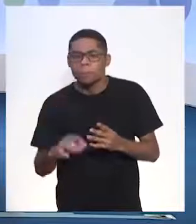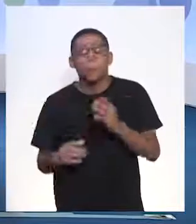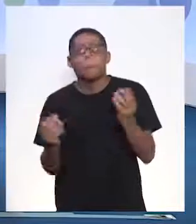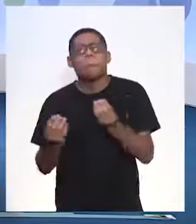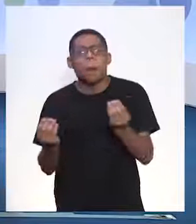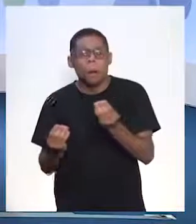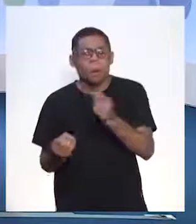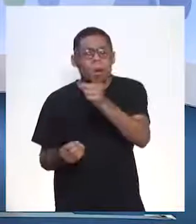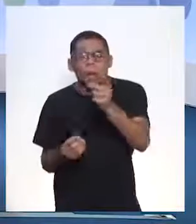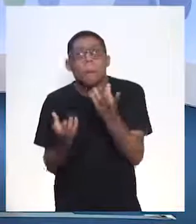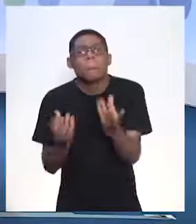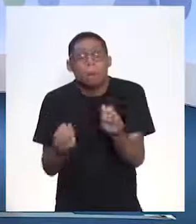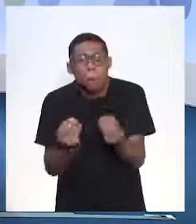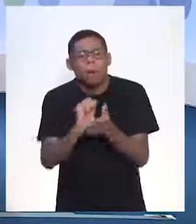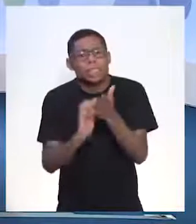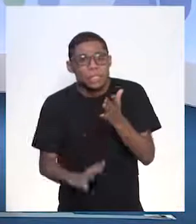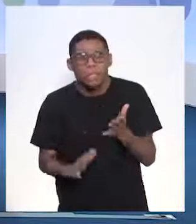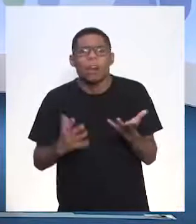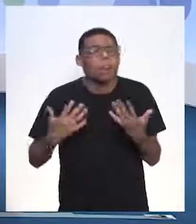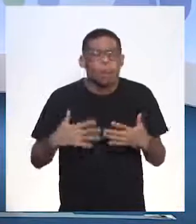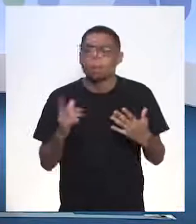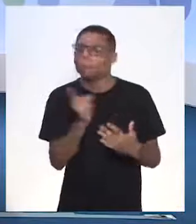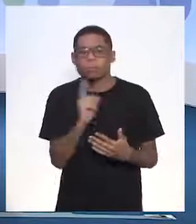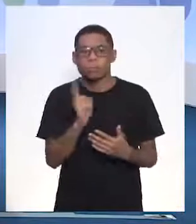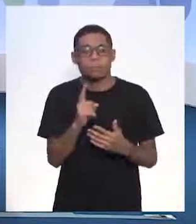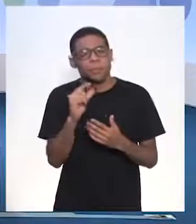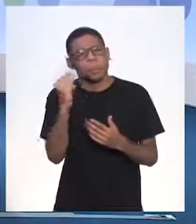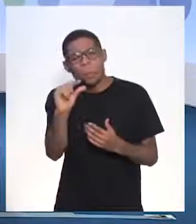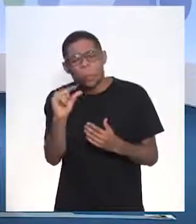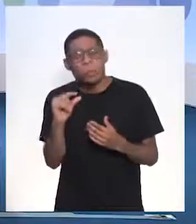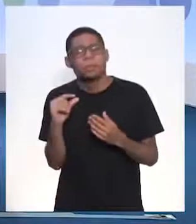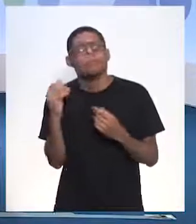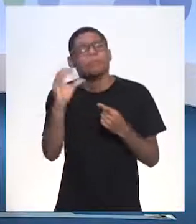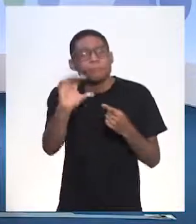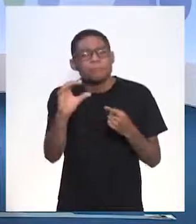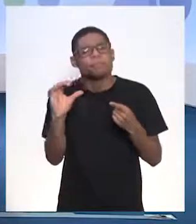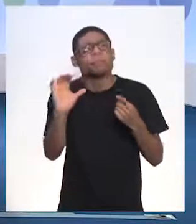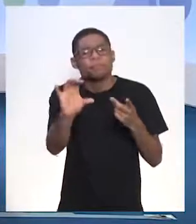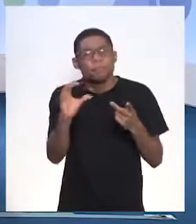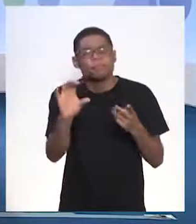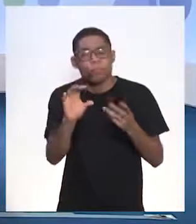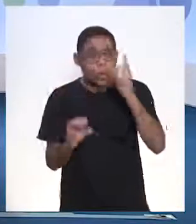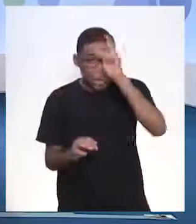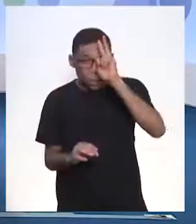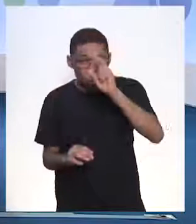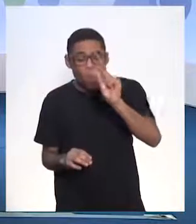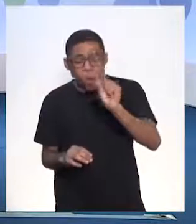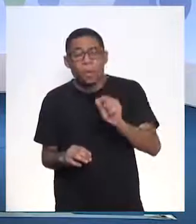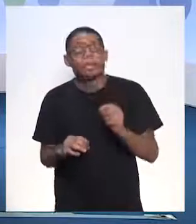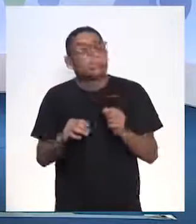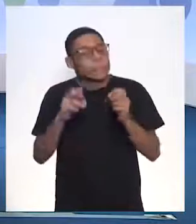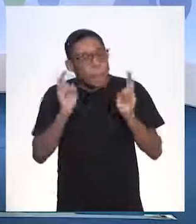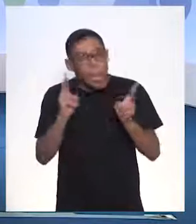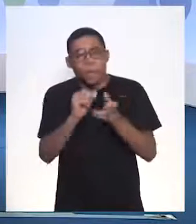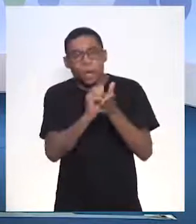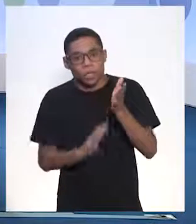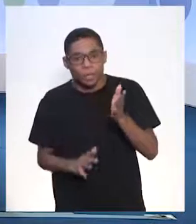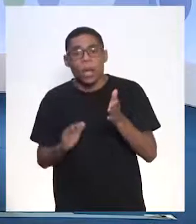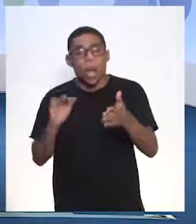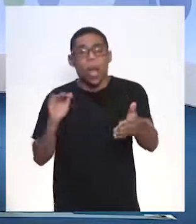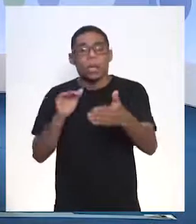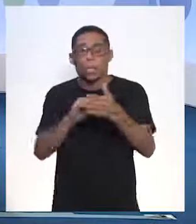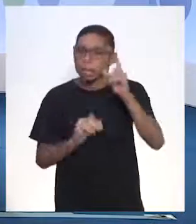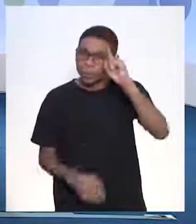para não acumular muitas atividades. Então vocês vão recebendo aí aos poucos, lembrando que vai todas as tarefas até o